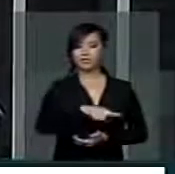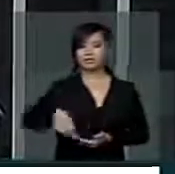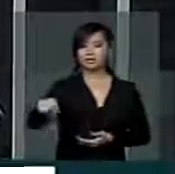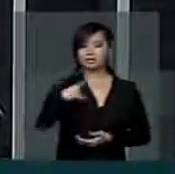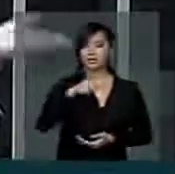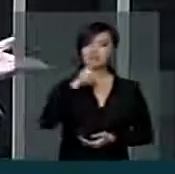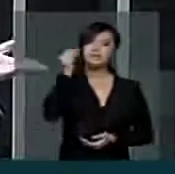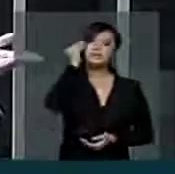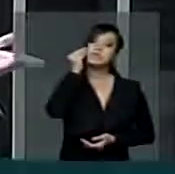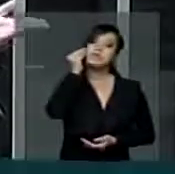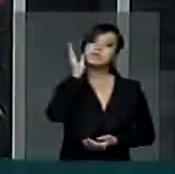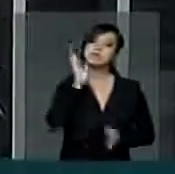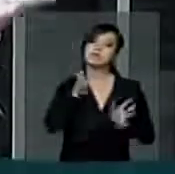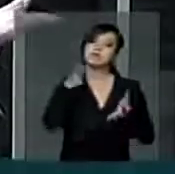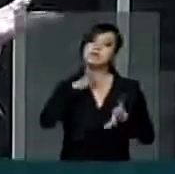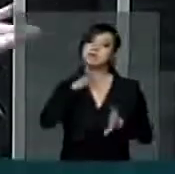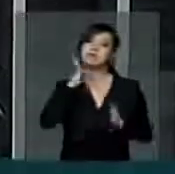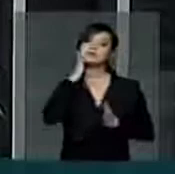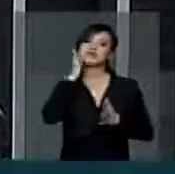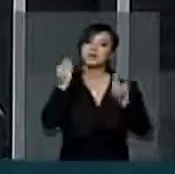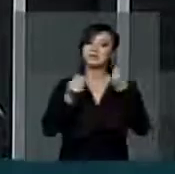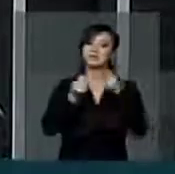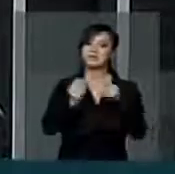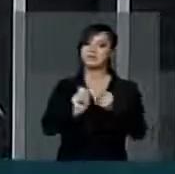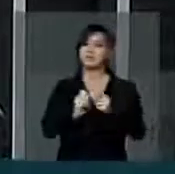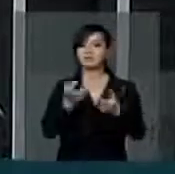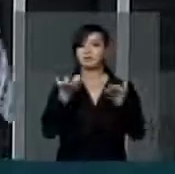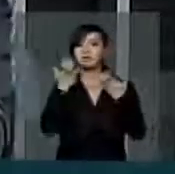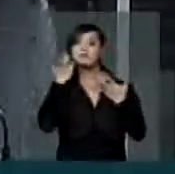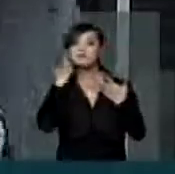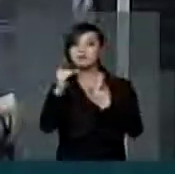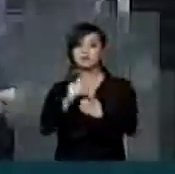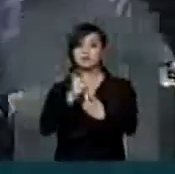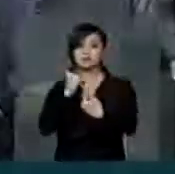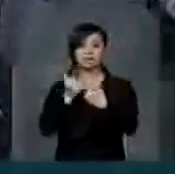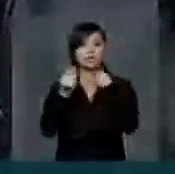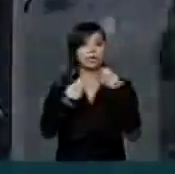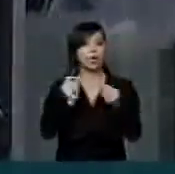que esse modesto deputado, eu queria a orientação dos ilustres parlamentares.